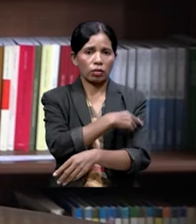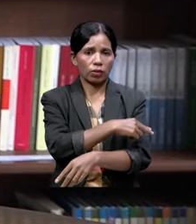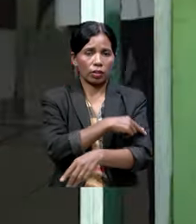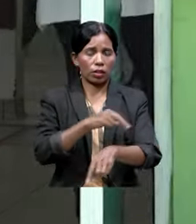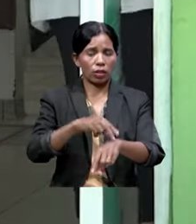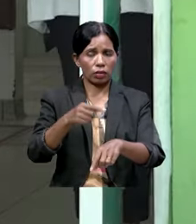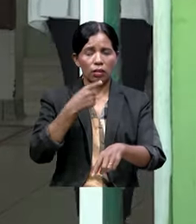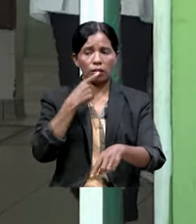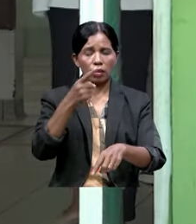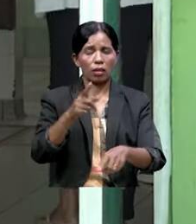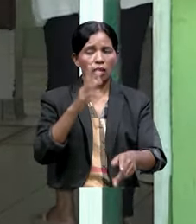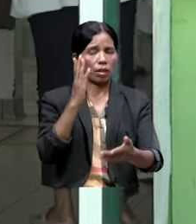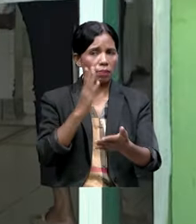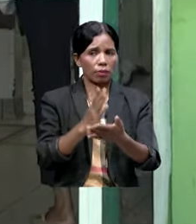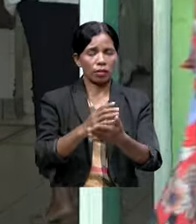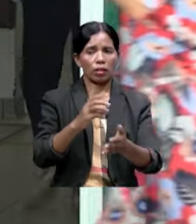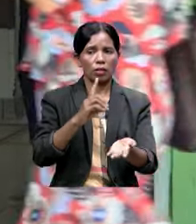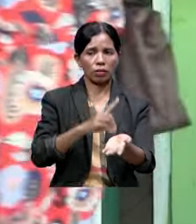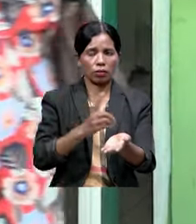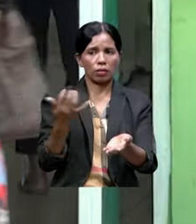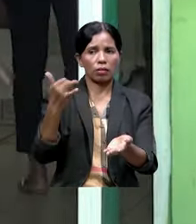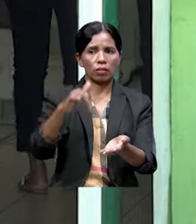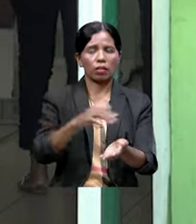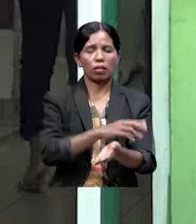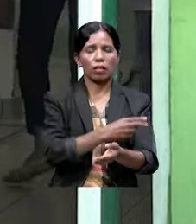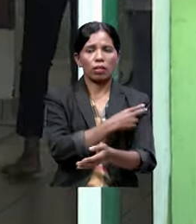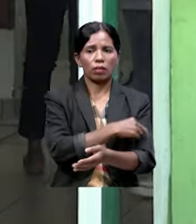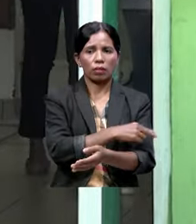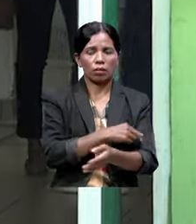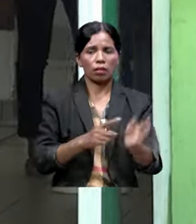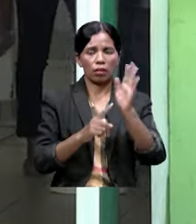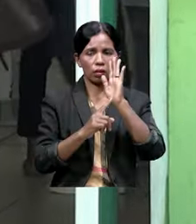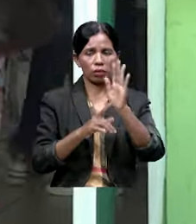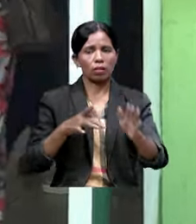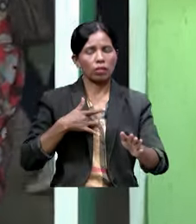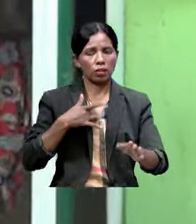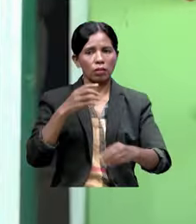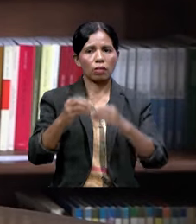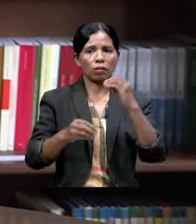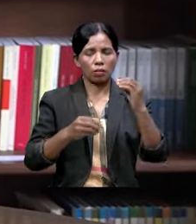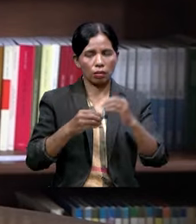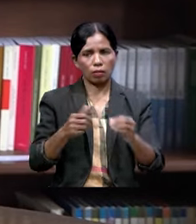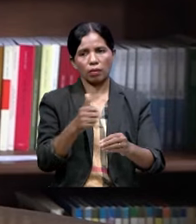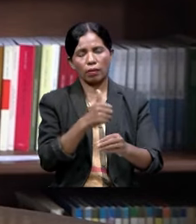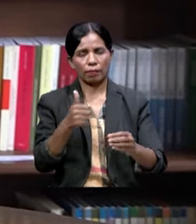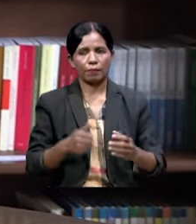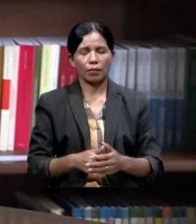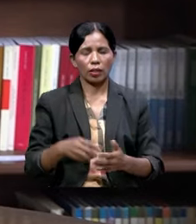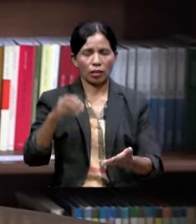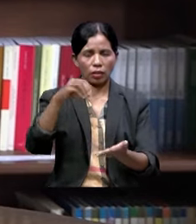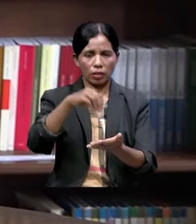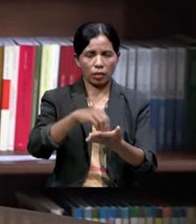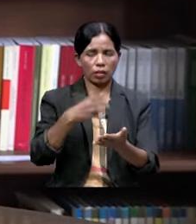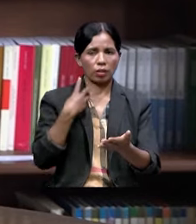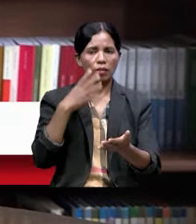Hasai bando no hamate médico especialista sirenia expressão no sentimento com a assunto Roma. Tá prevê ca oita